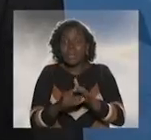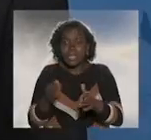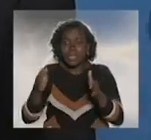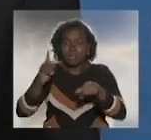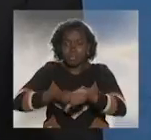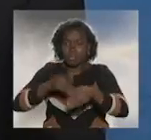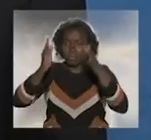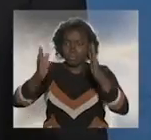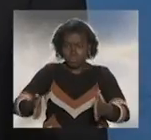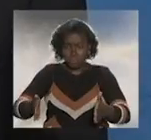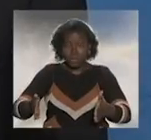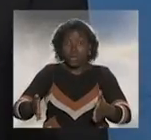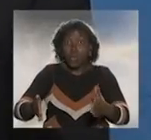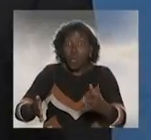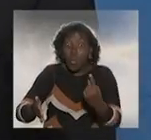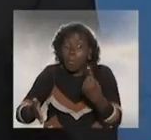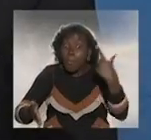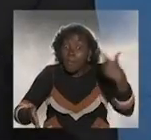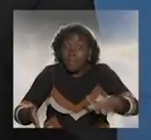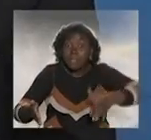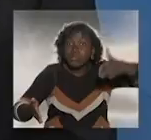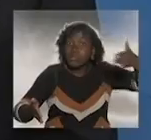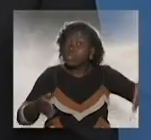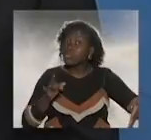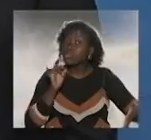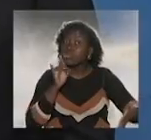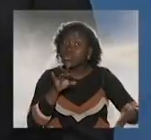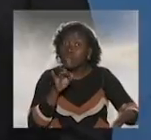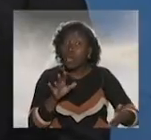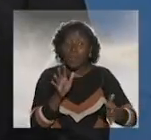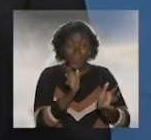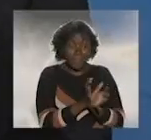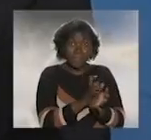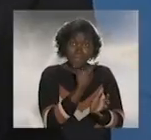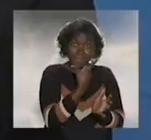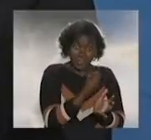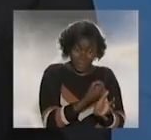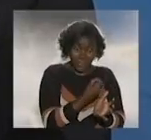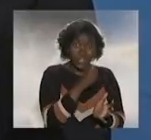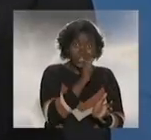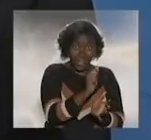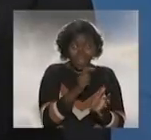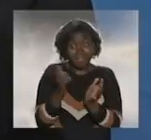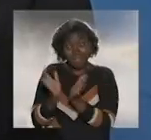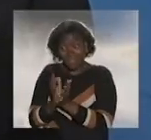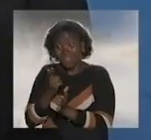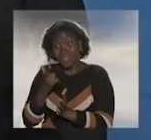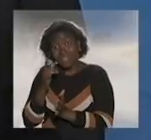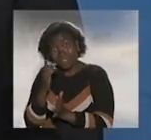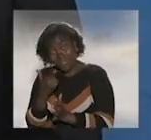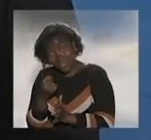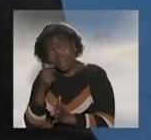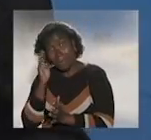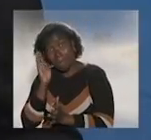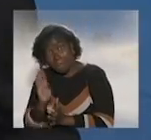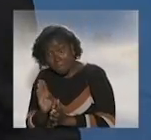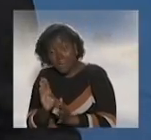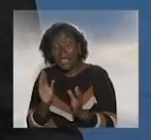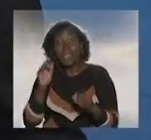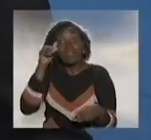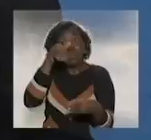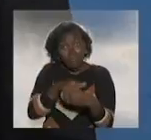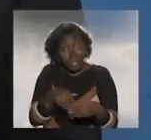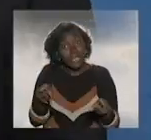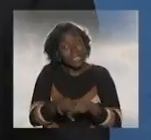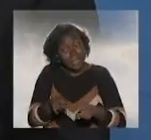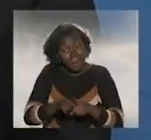mandato, apenas uma reeleição, e colocando 20 clubes da A e 20 clubes da Série B na votação, incluindo as